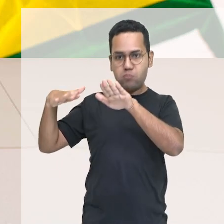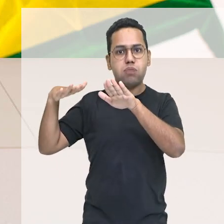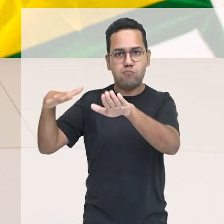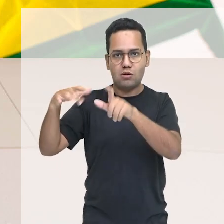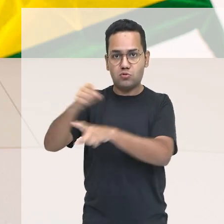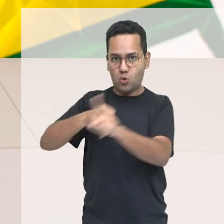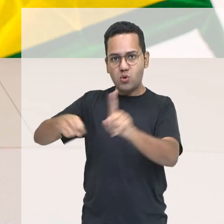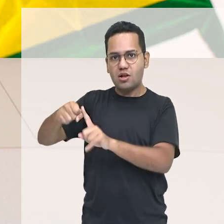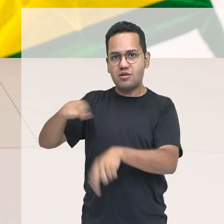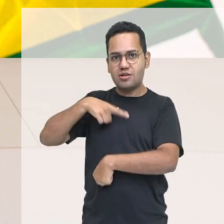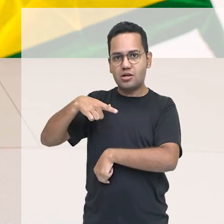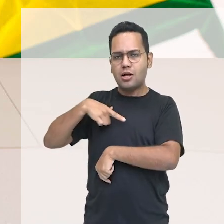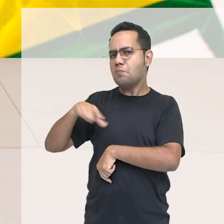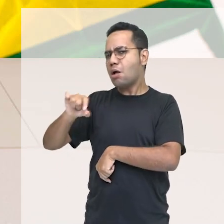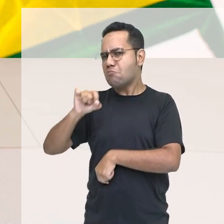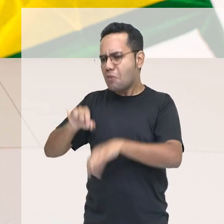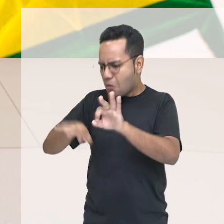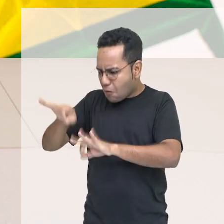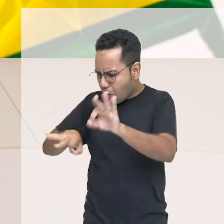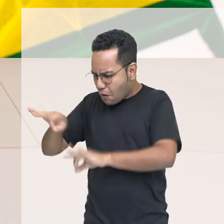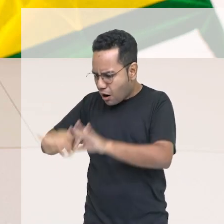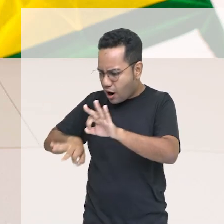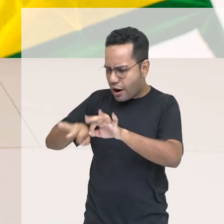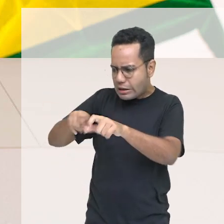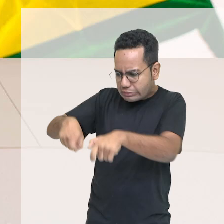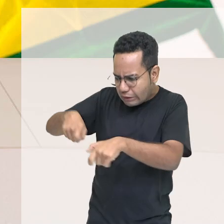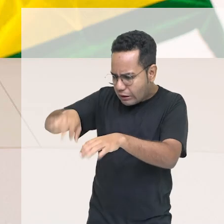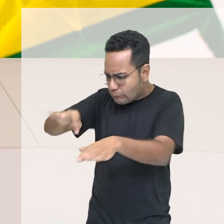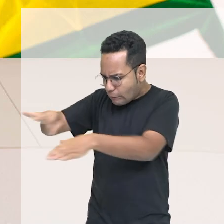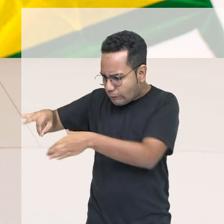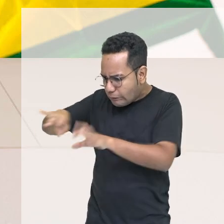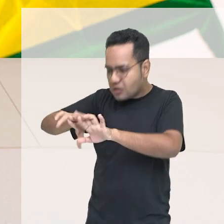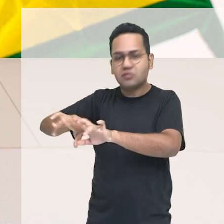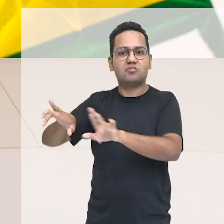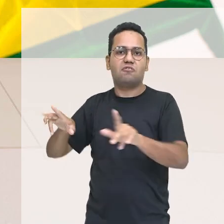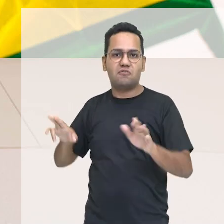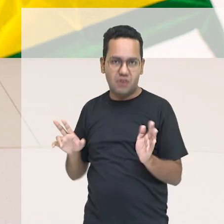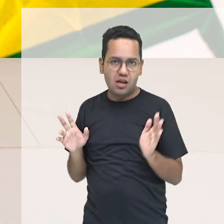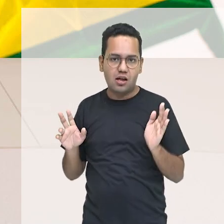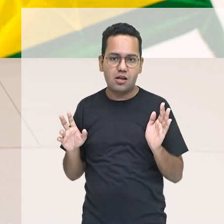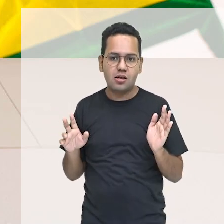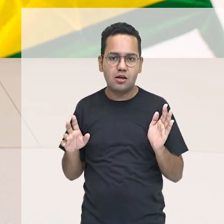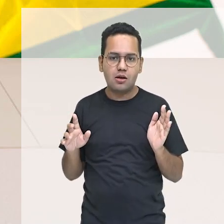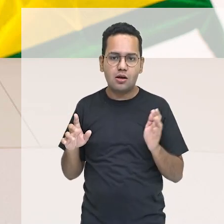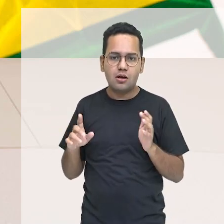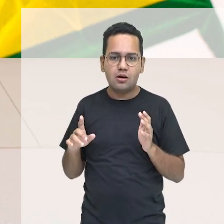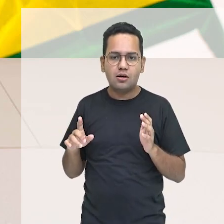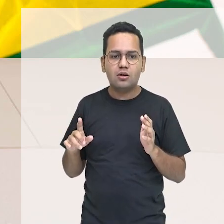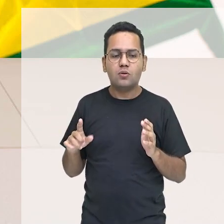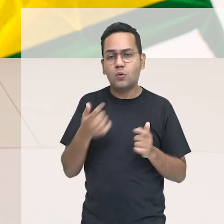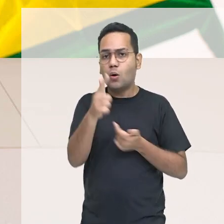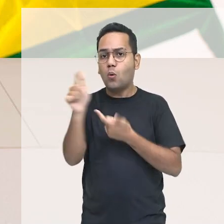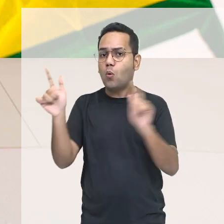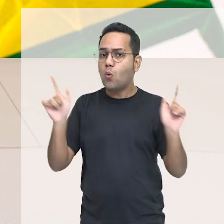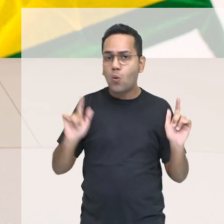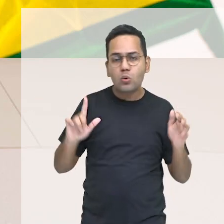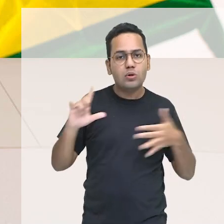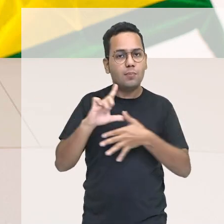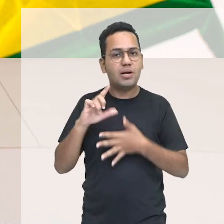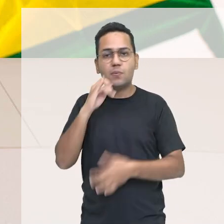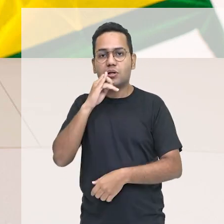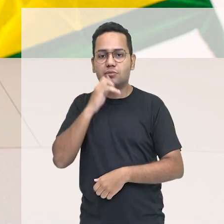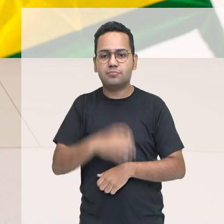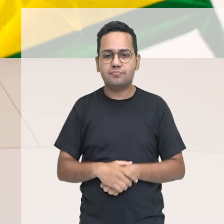que a reforma agrária se desse de forma totalmente diferente em outros países da América Latina, como